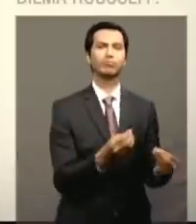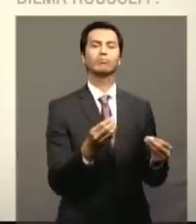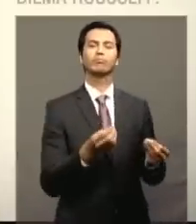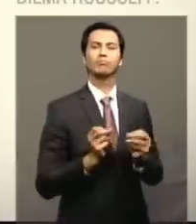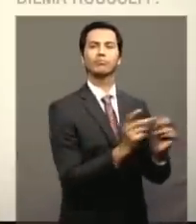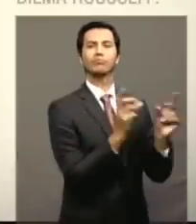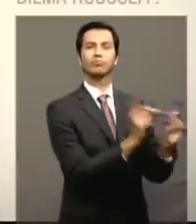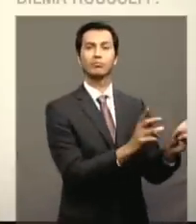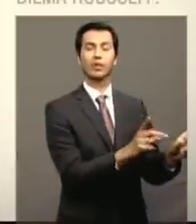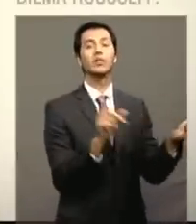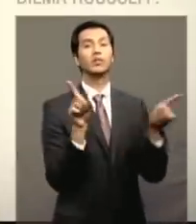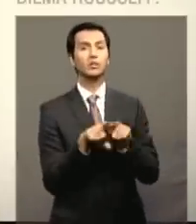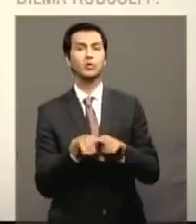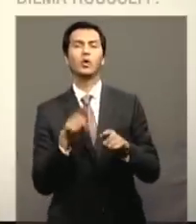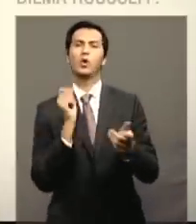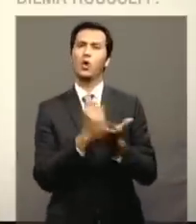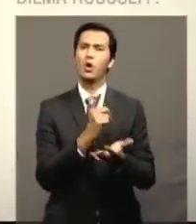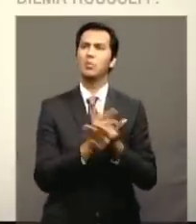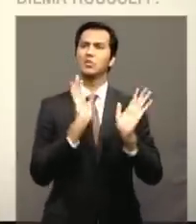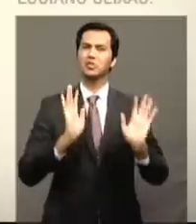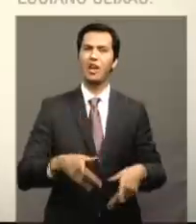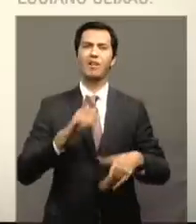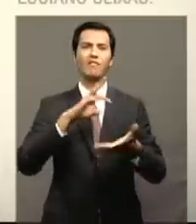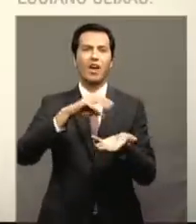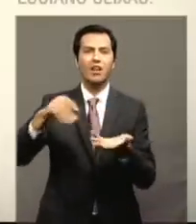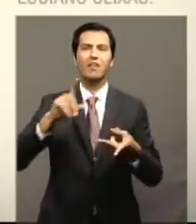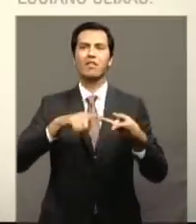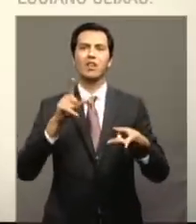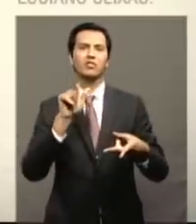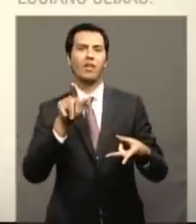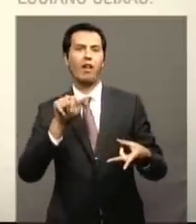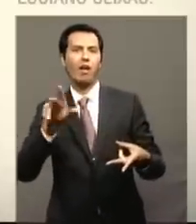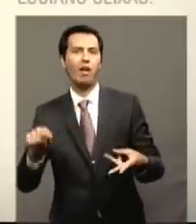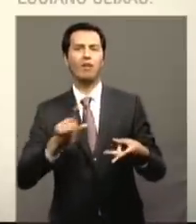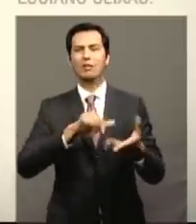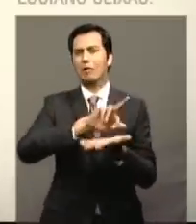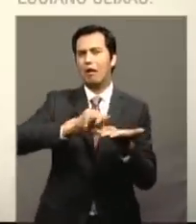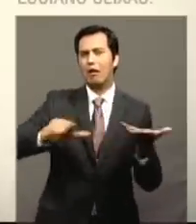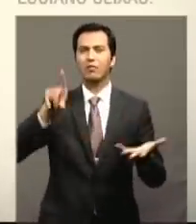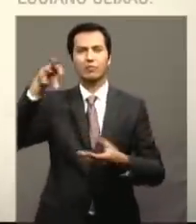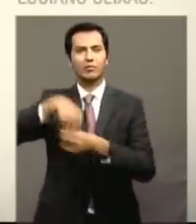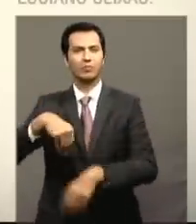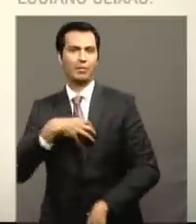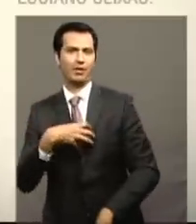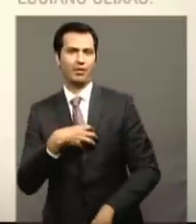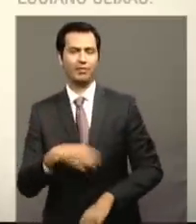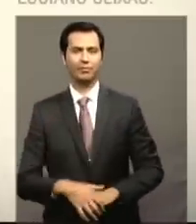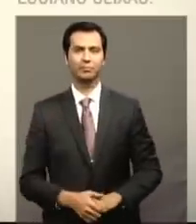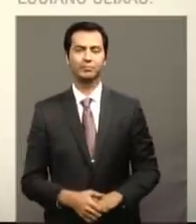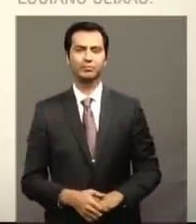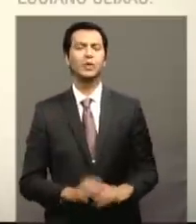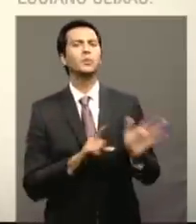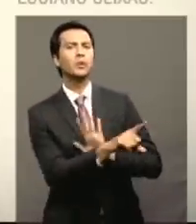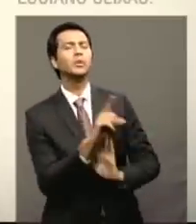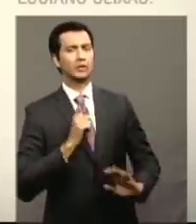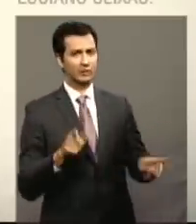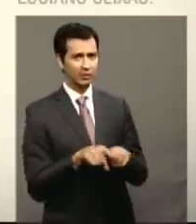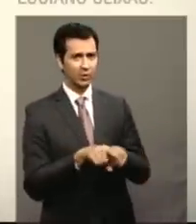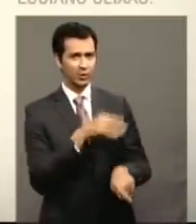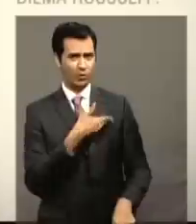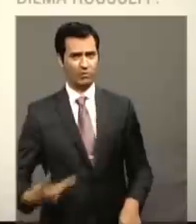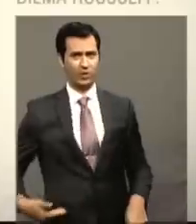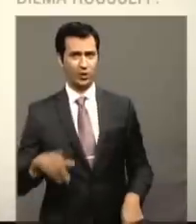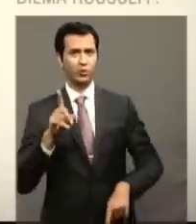Sergipe e geleias e doces da Bahia além dos supermercados o governo É também um importante comprador desses produtos não é